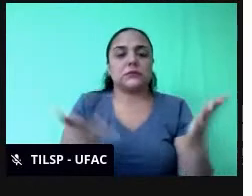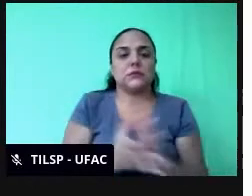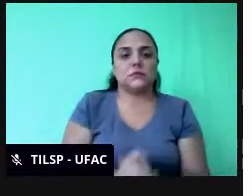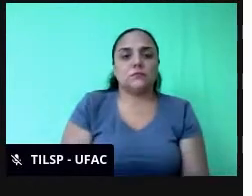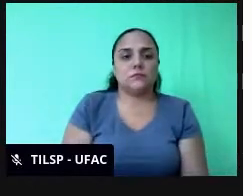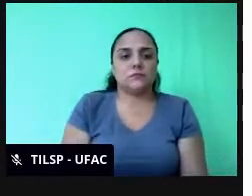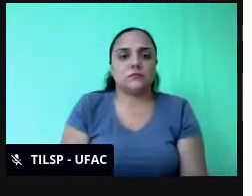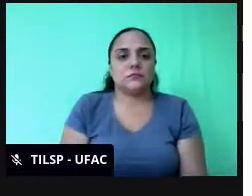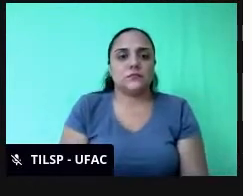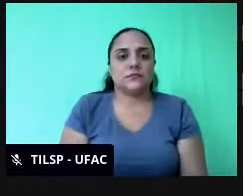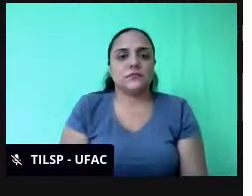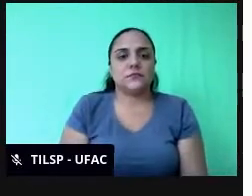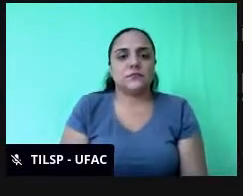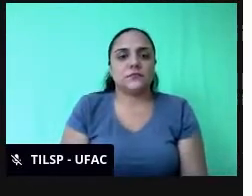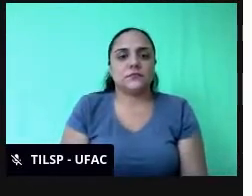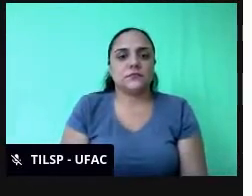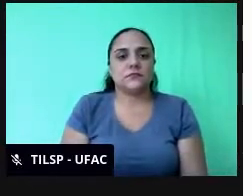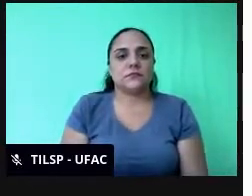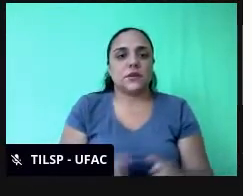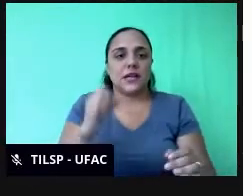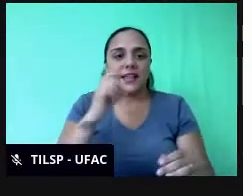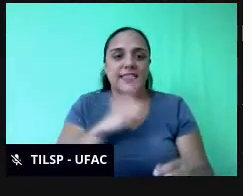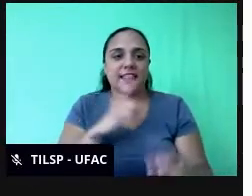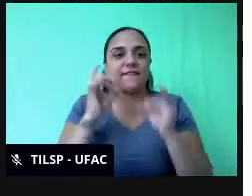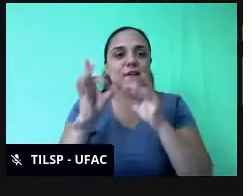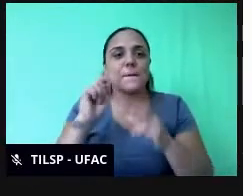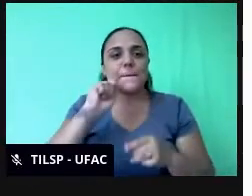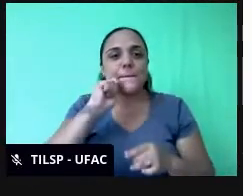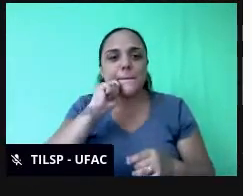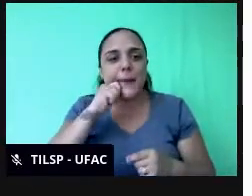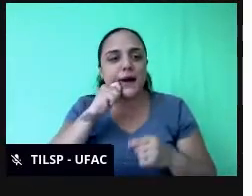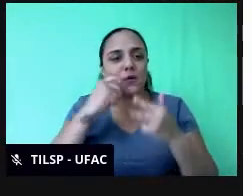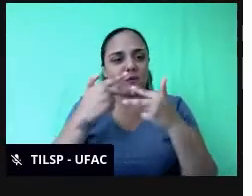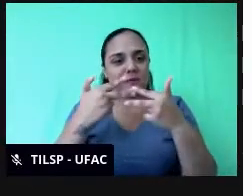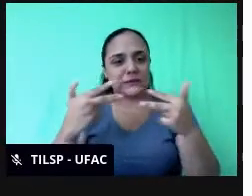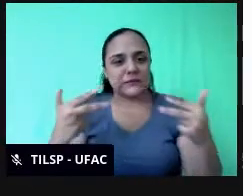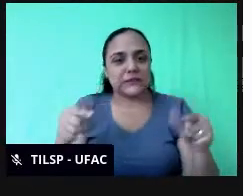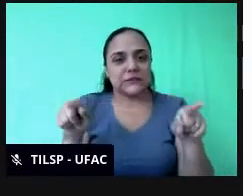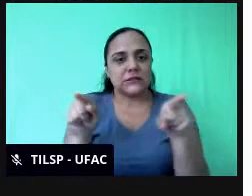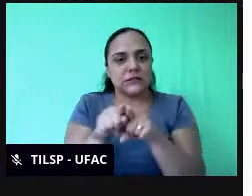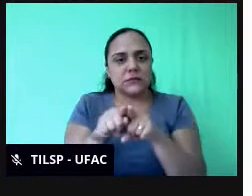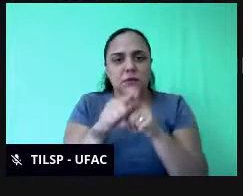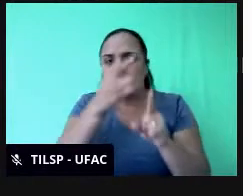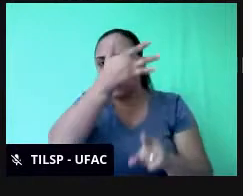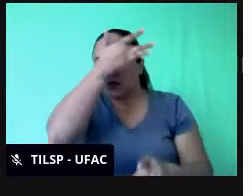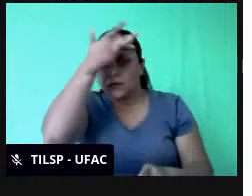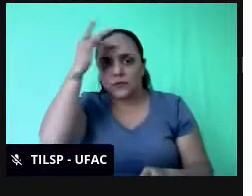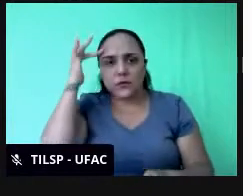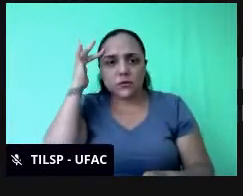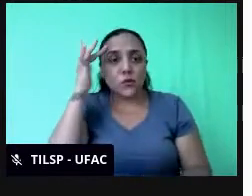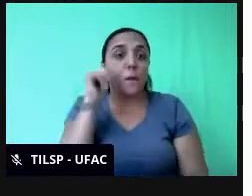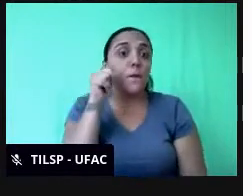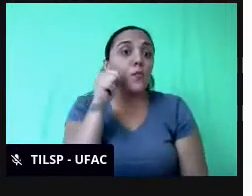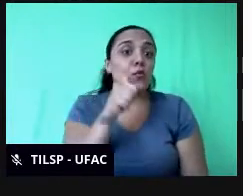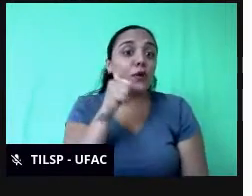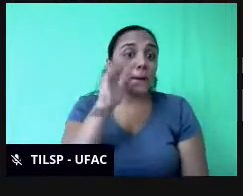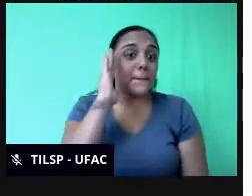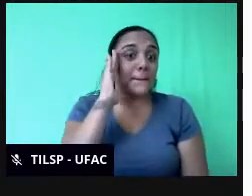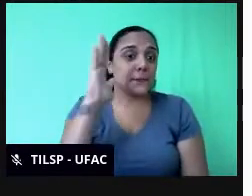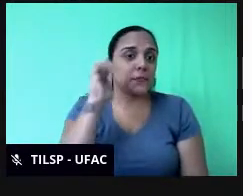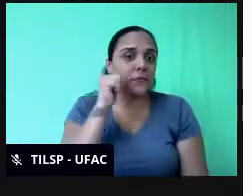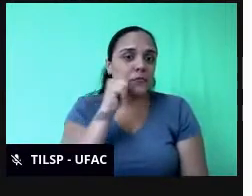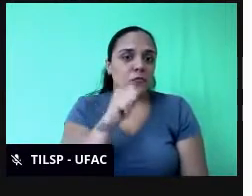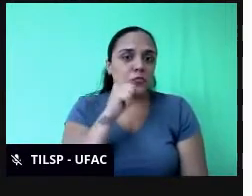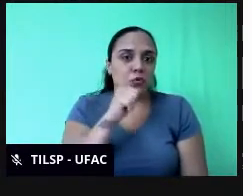de panificadora, de padarias, pessoas, principalmente atletas do sexo feminino, que têm fobia